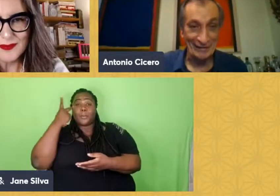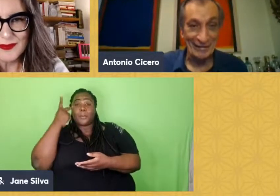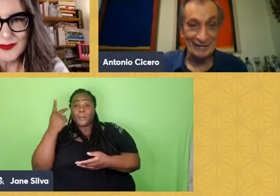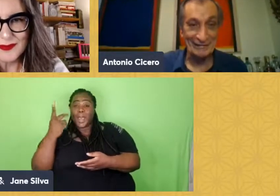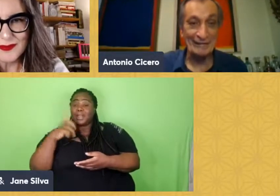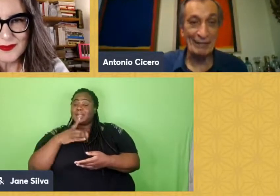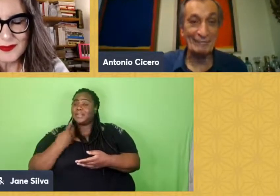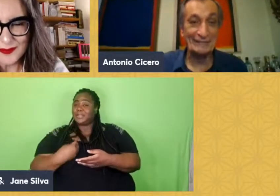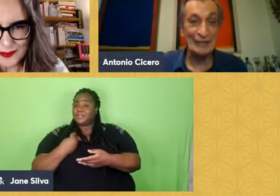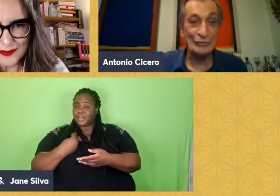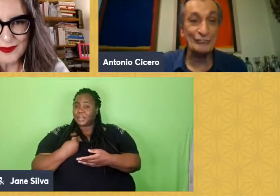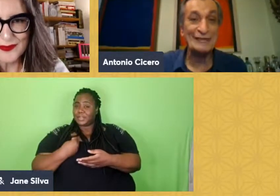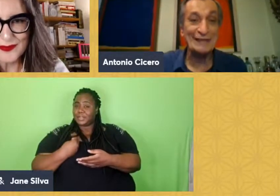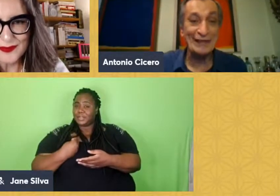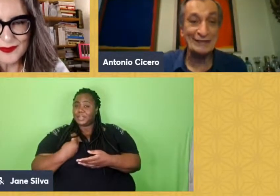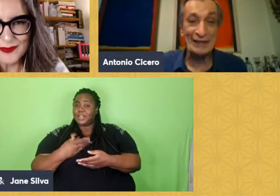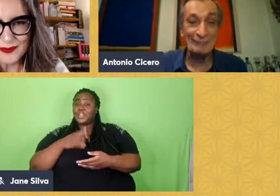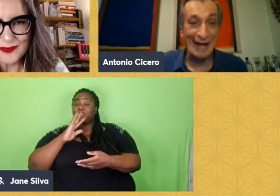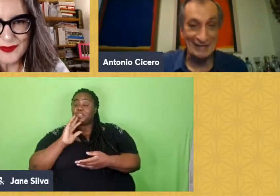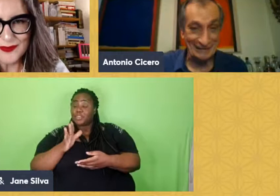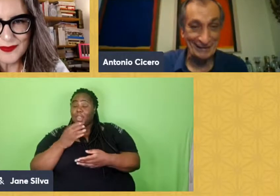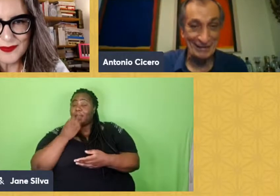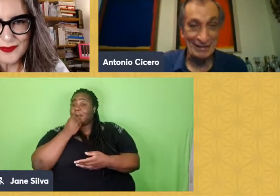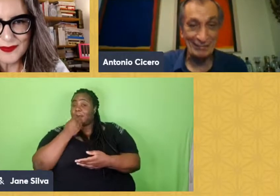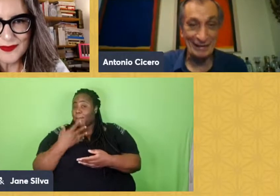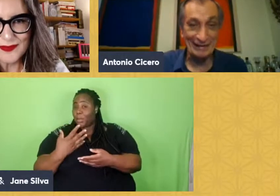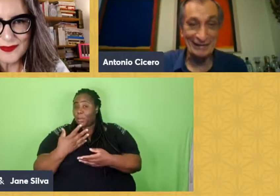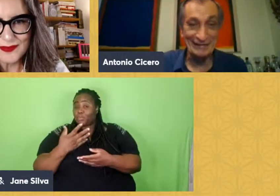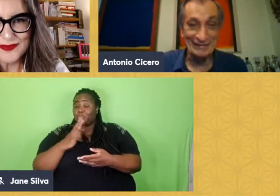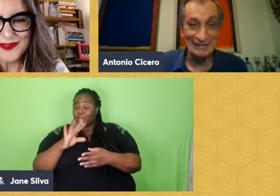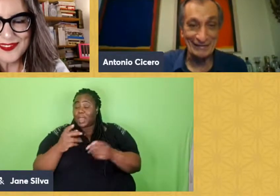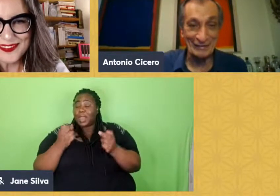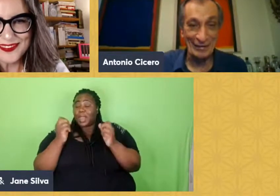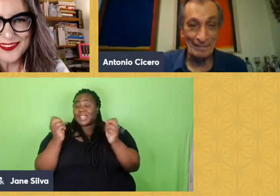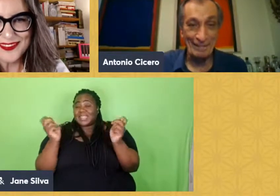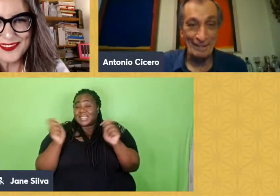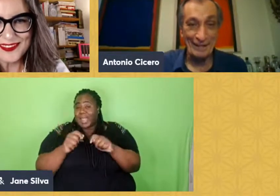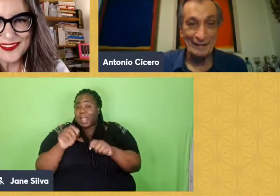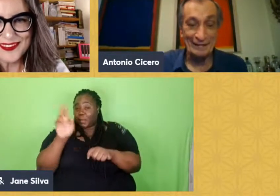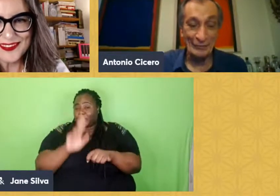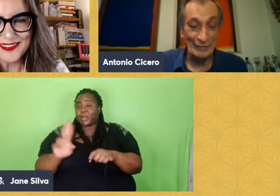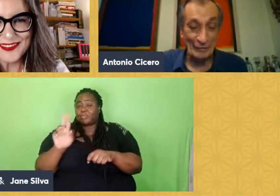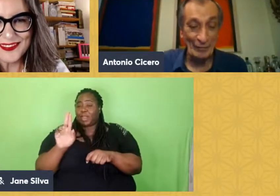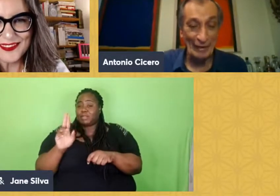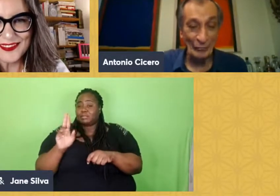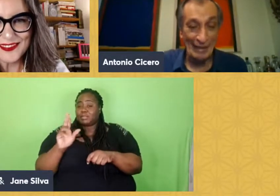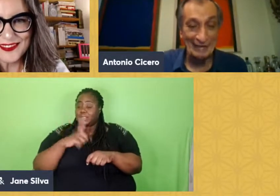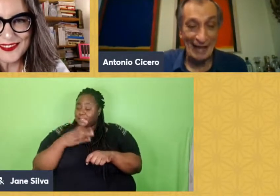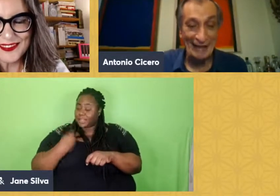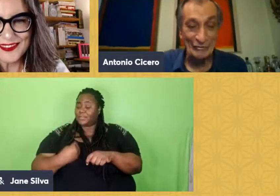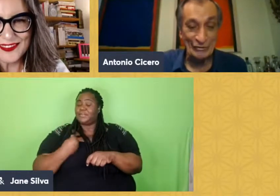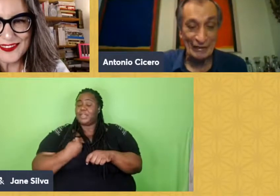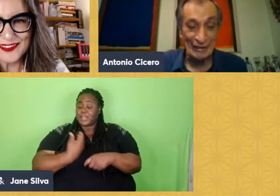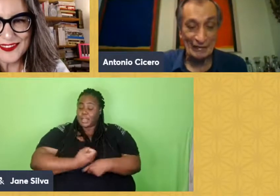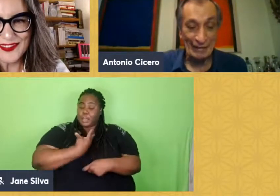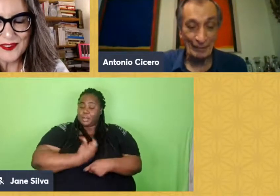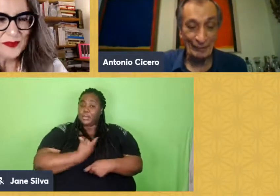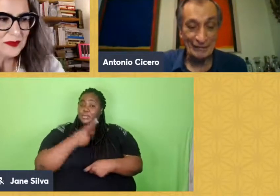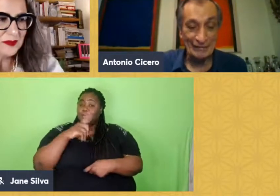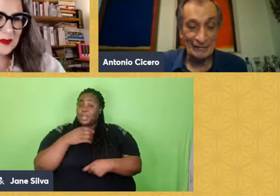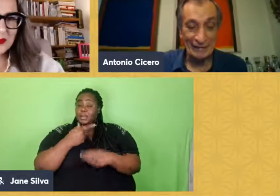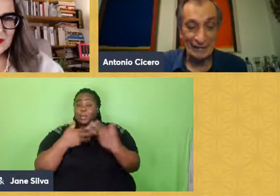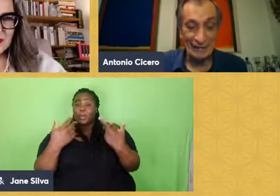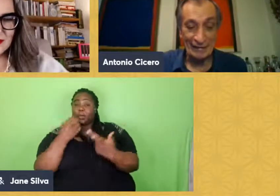exista. Já é suficiente, já basta para que ele exista, né? Então isso é uma qualidade que